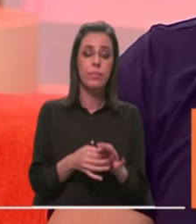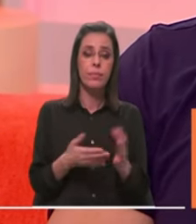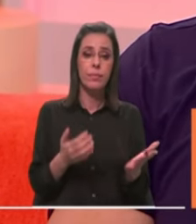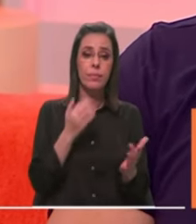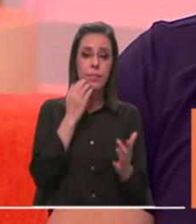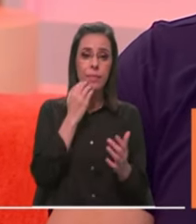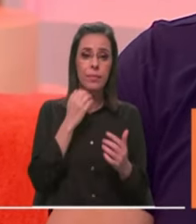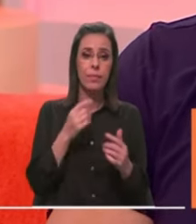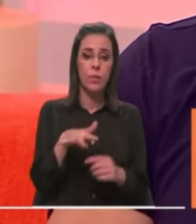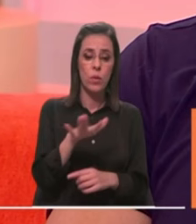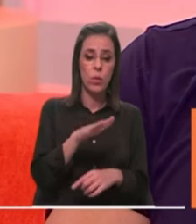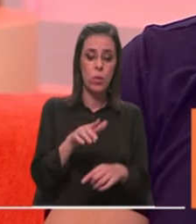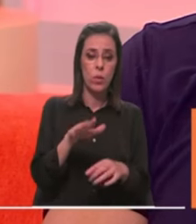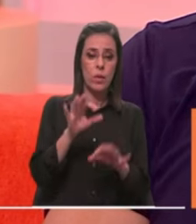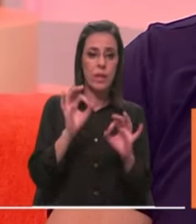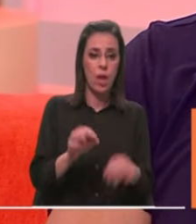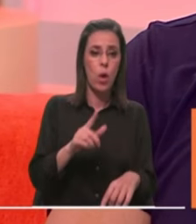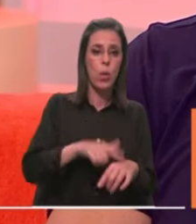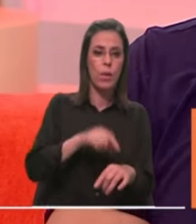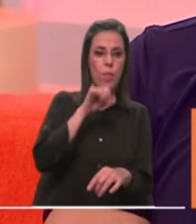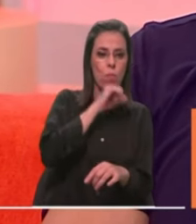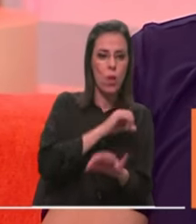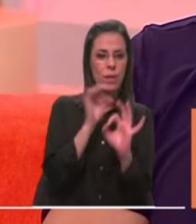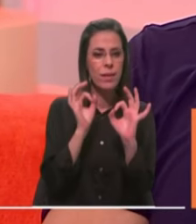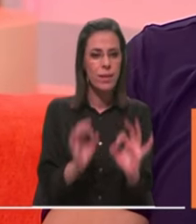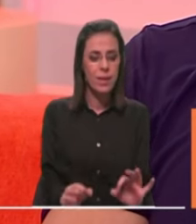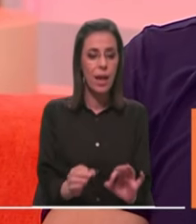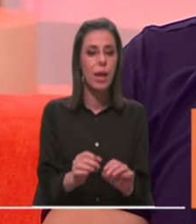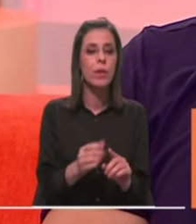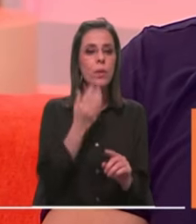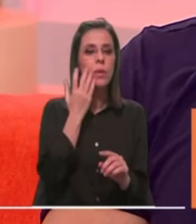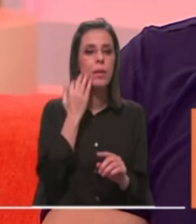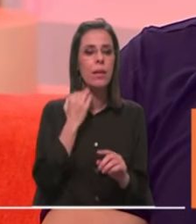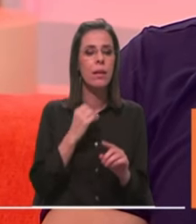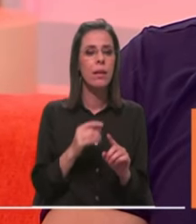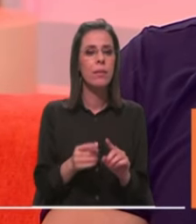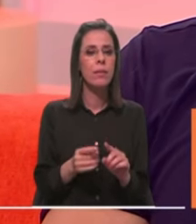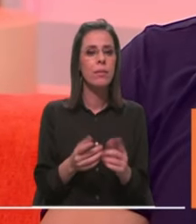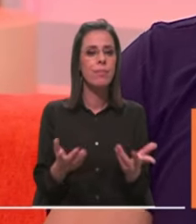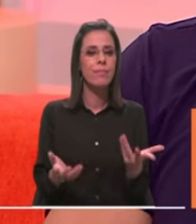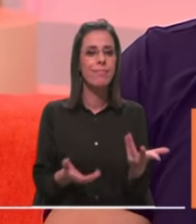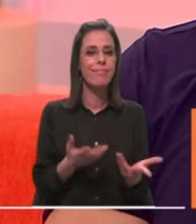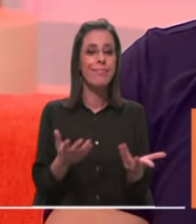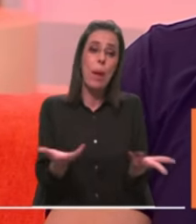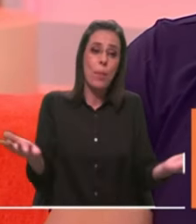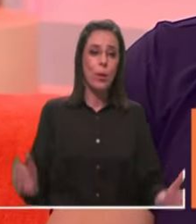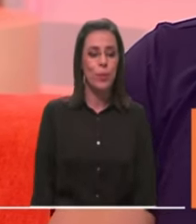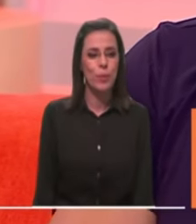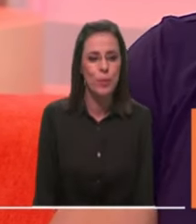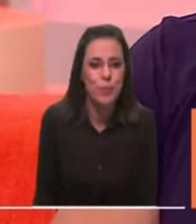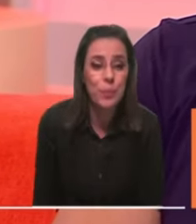sobre sobre estar no sítio certo na hora certa e h e e pronto é e pronto